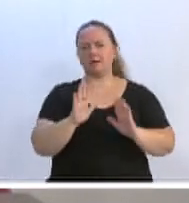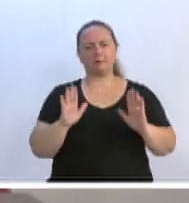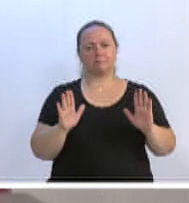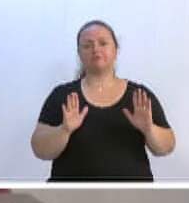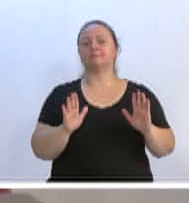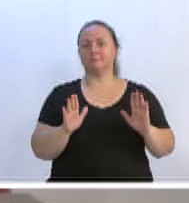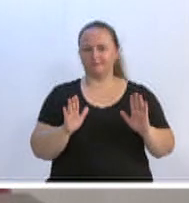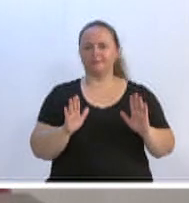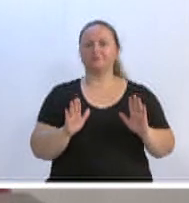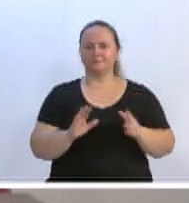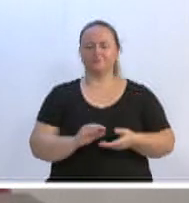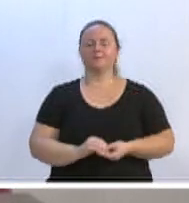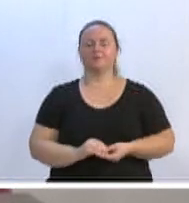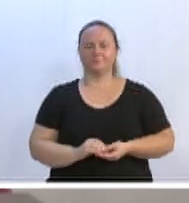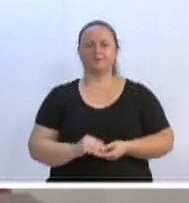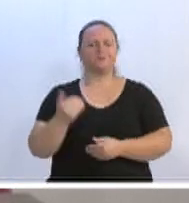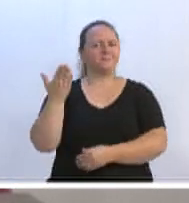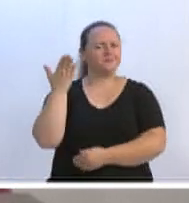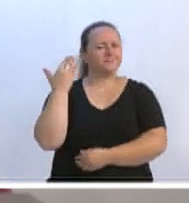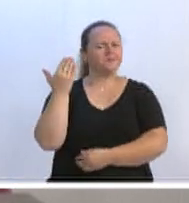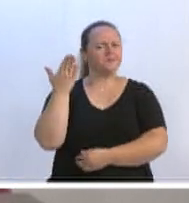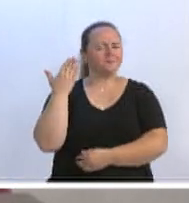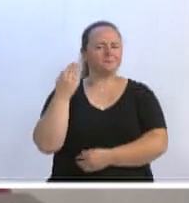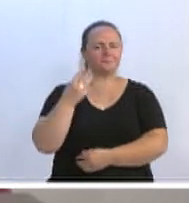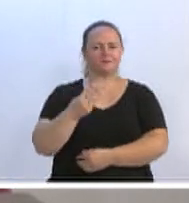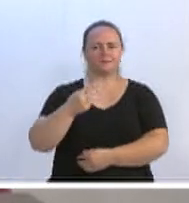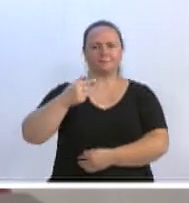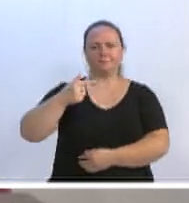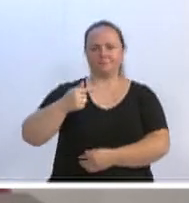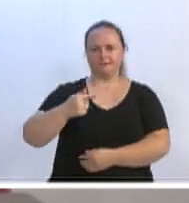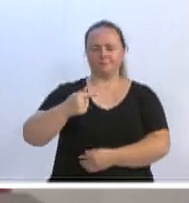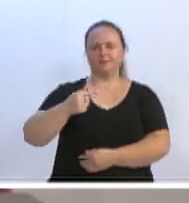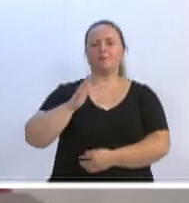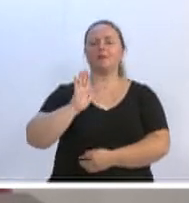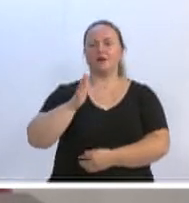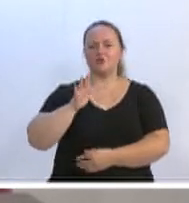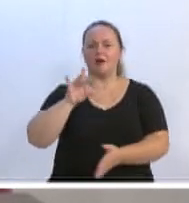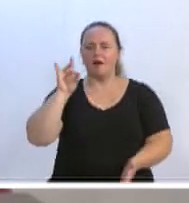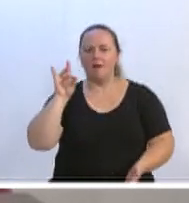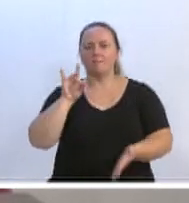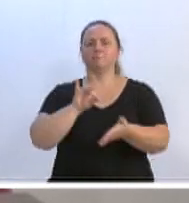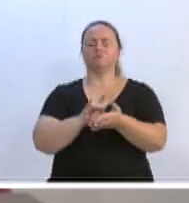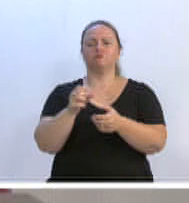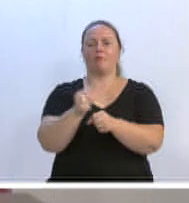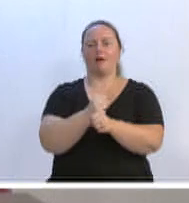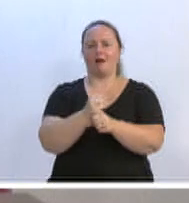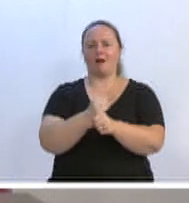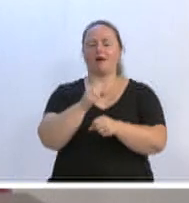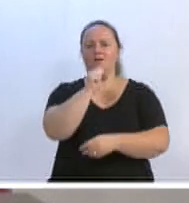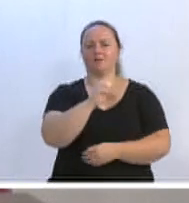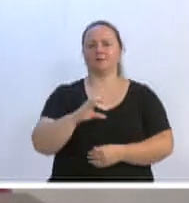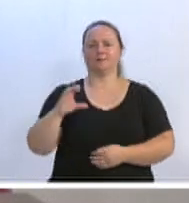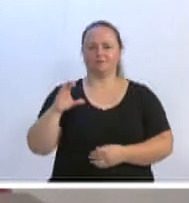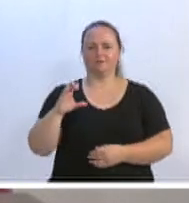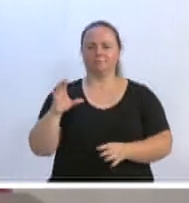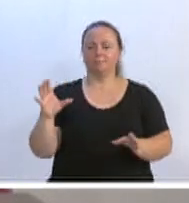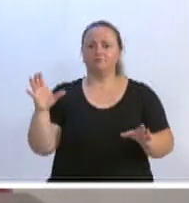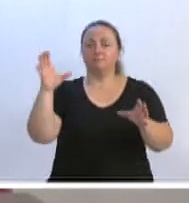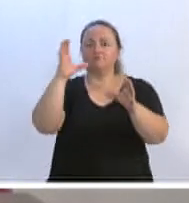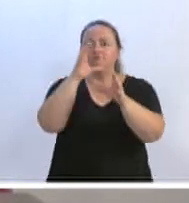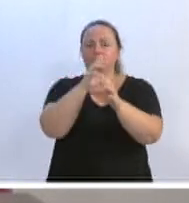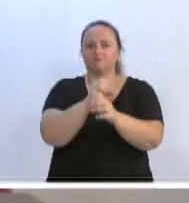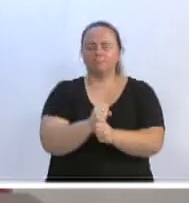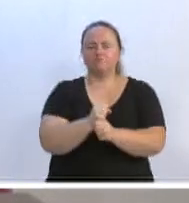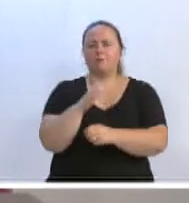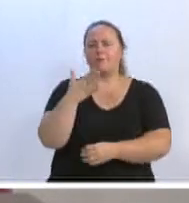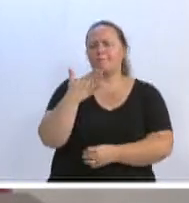Há 37 anos estamos estabelecidos no estado de Santa Catarina, com um número aproximado